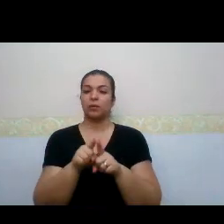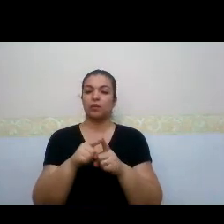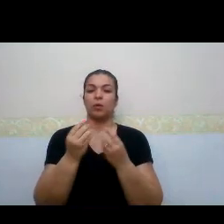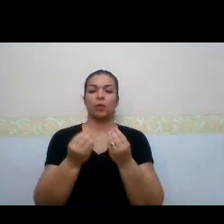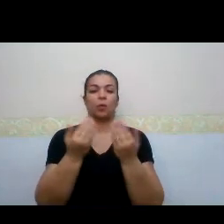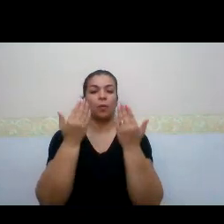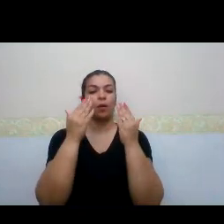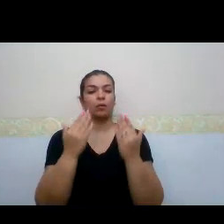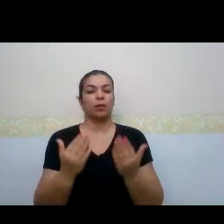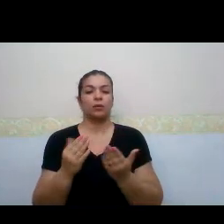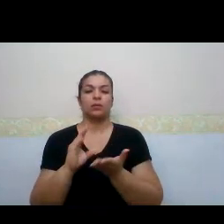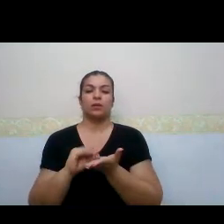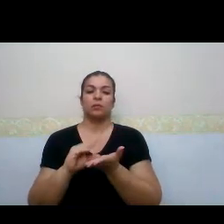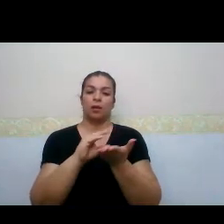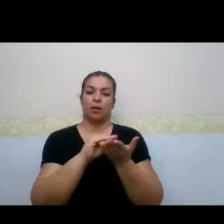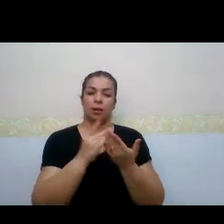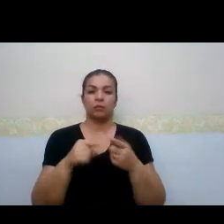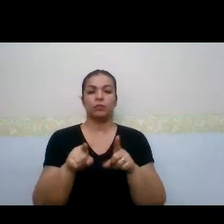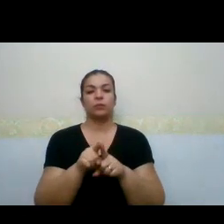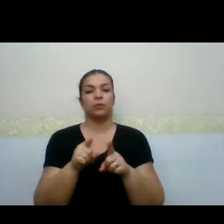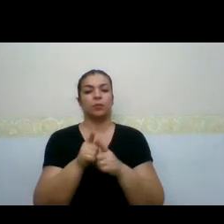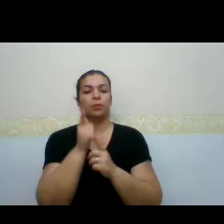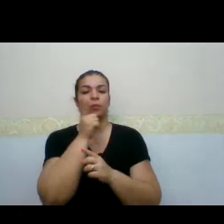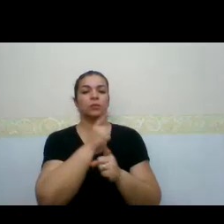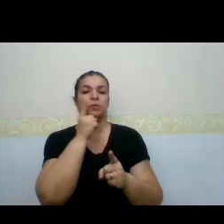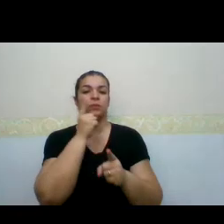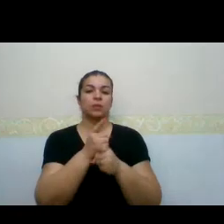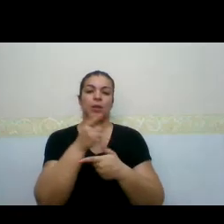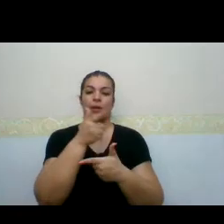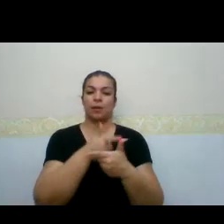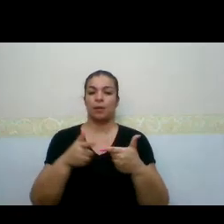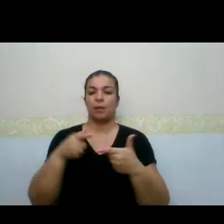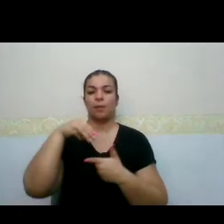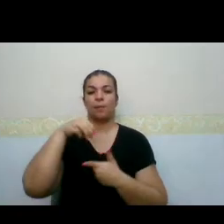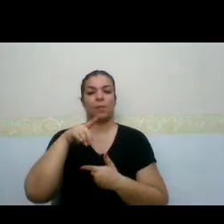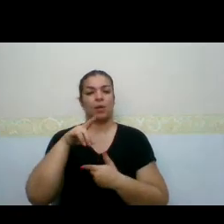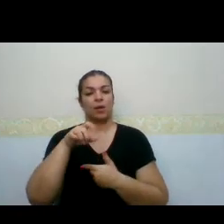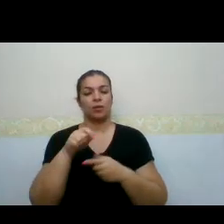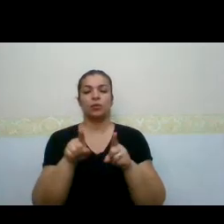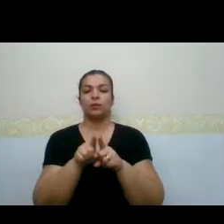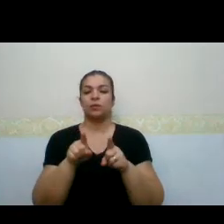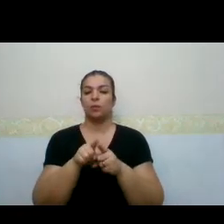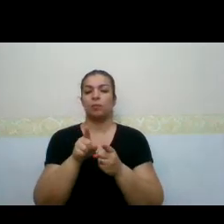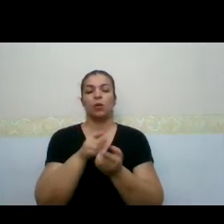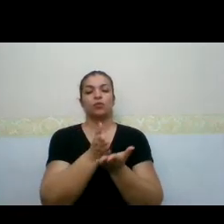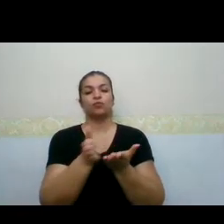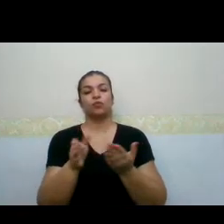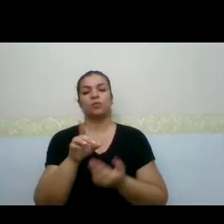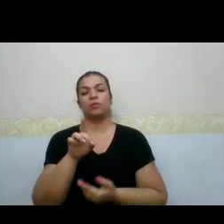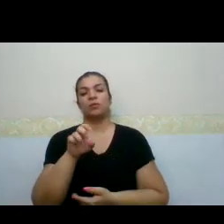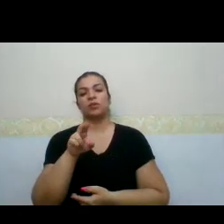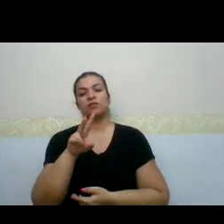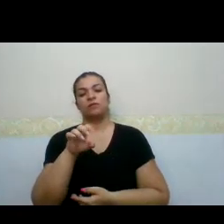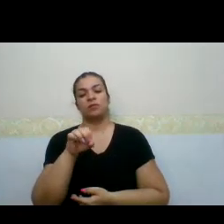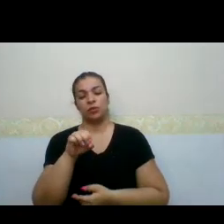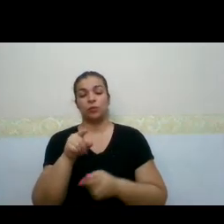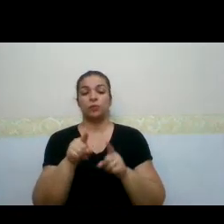dados, encontrar a média, o desvio padrão, construir gráfico, construir tabelas,